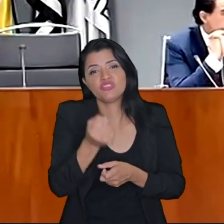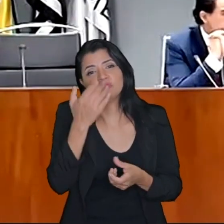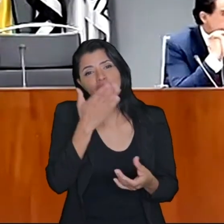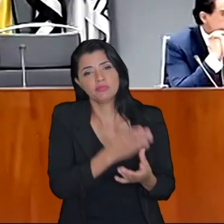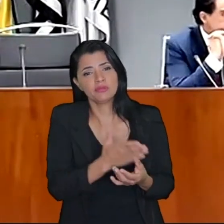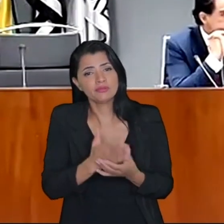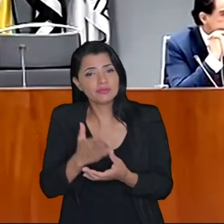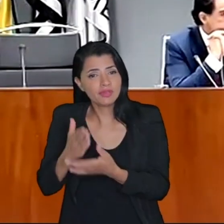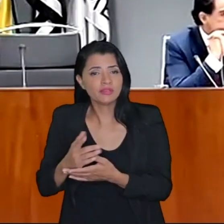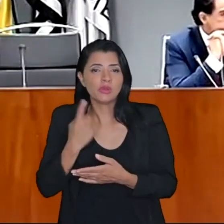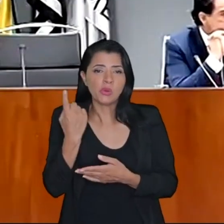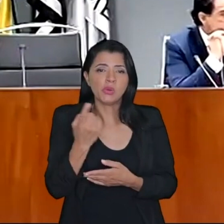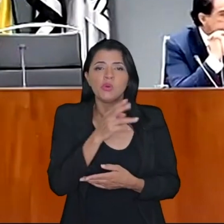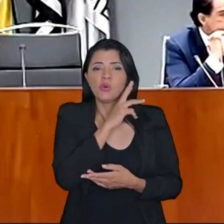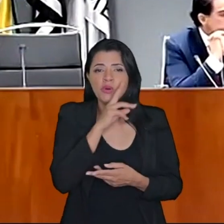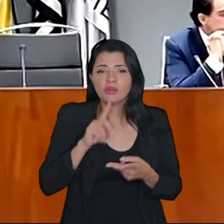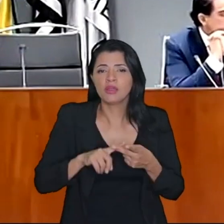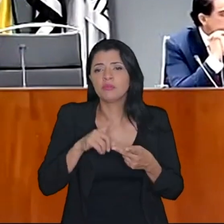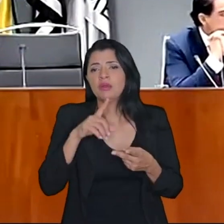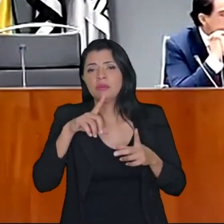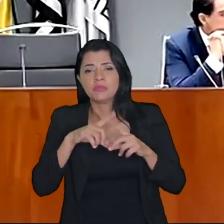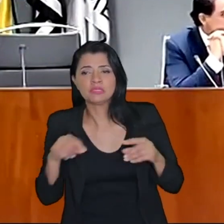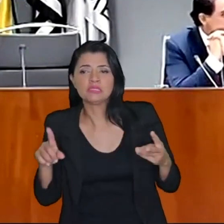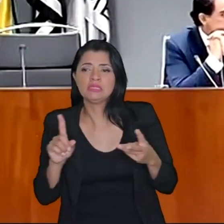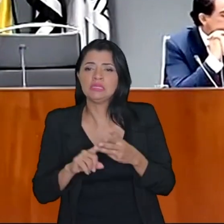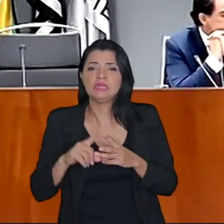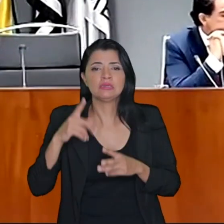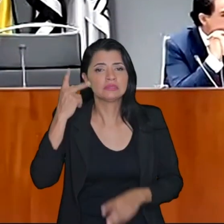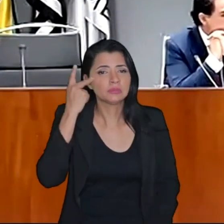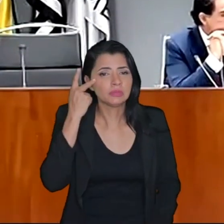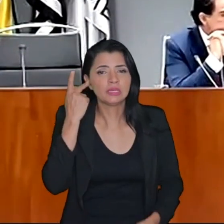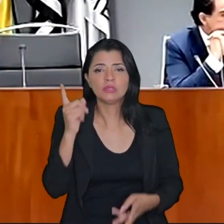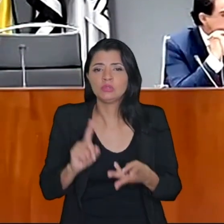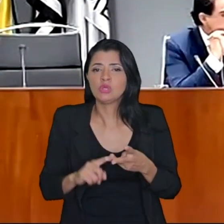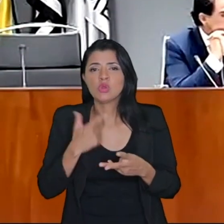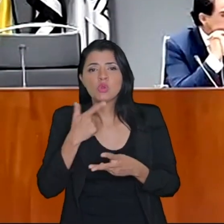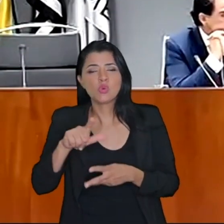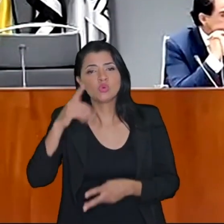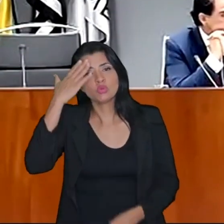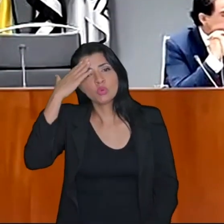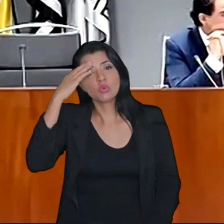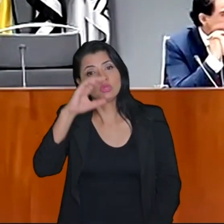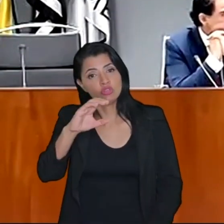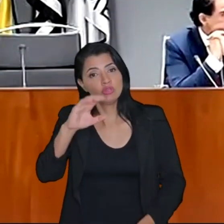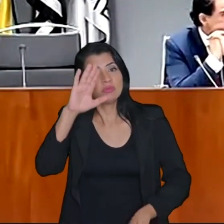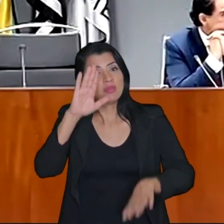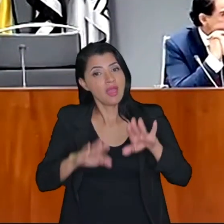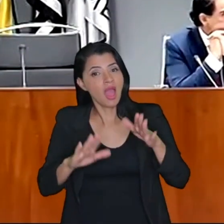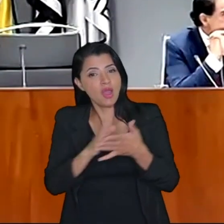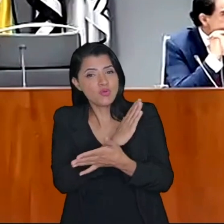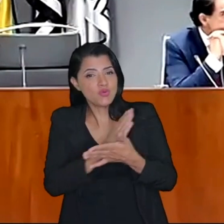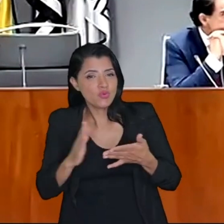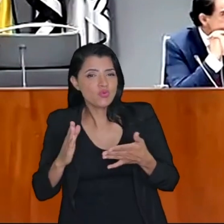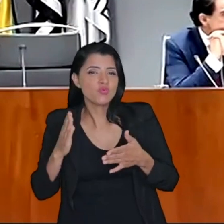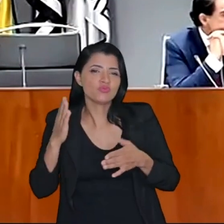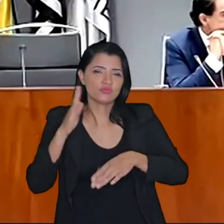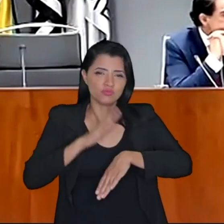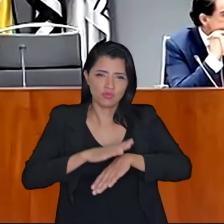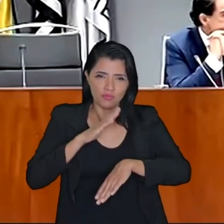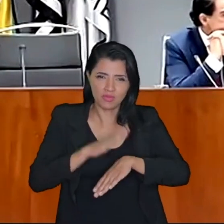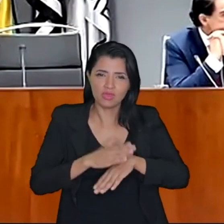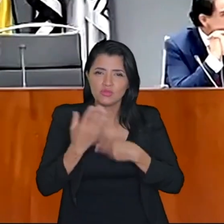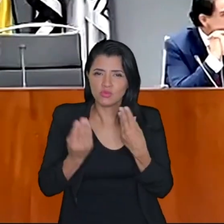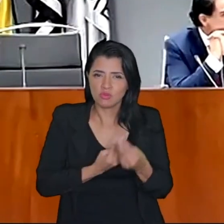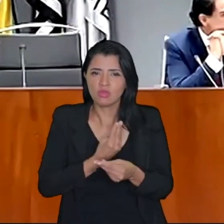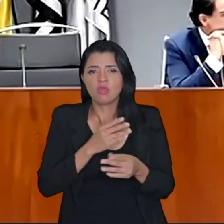em Roraima, outro em Brasília, outro em São Paulo e outro em Curitiba. E muitas vezes alguns deles, inclusive em algum momento, iam